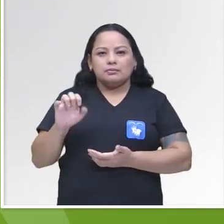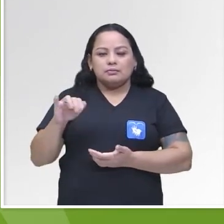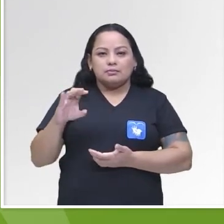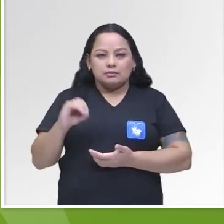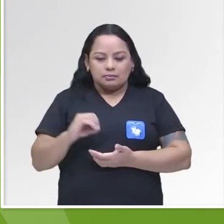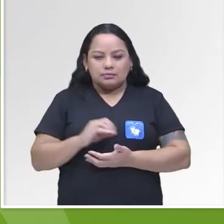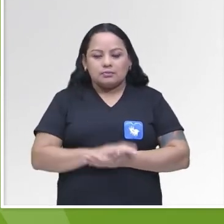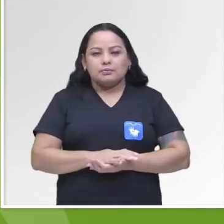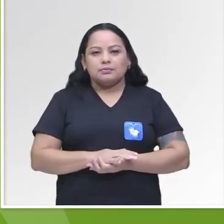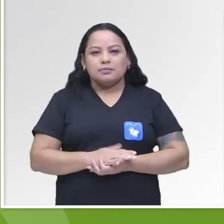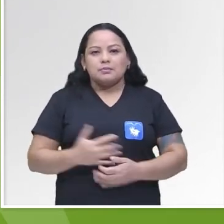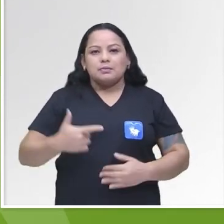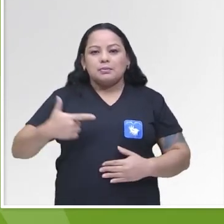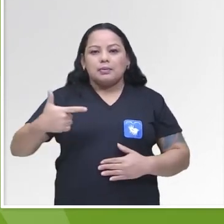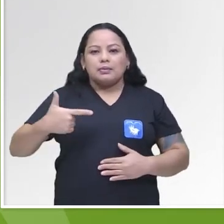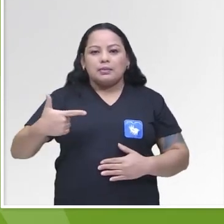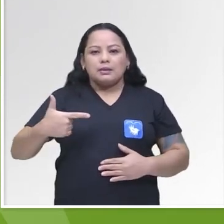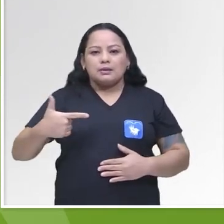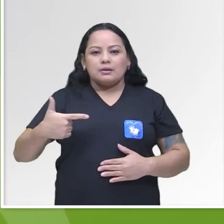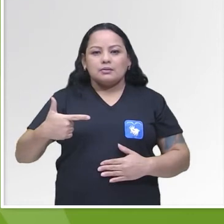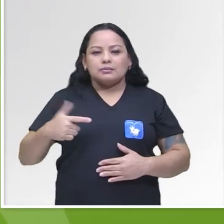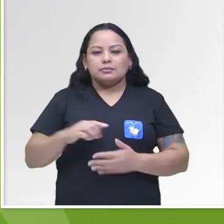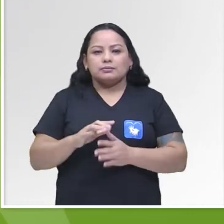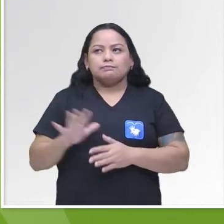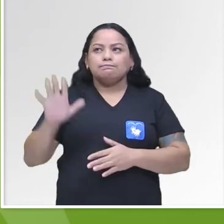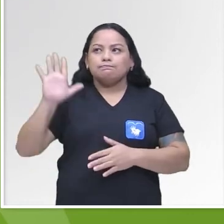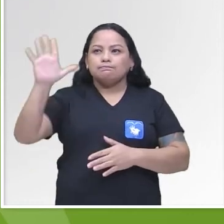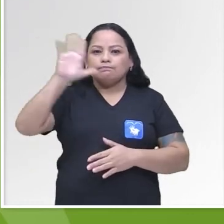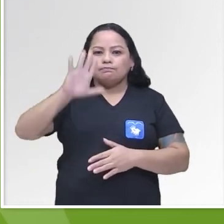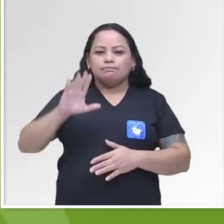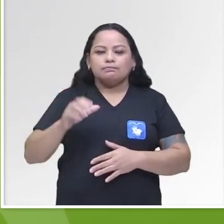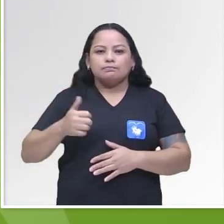E o segundo composto também é 1 e 2